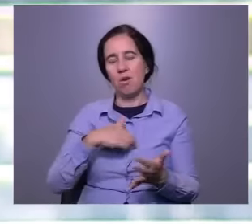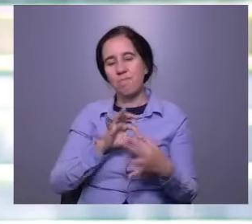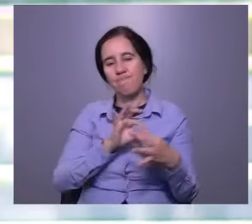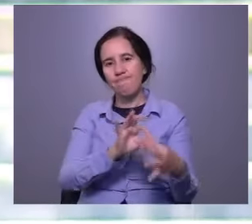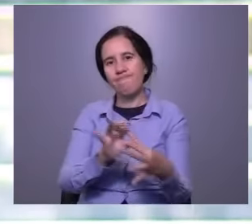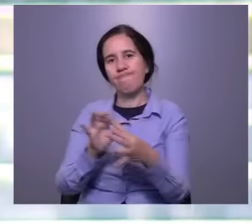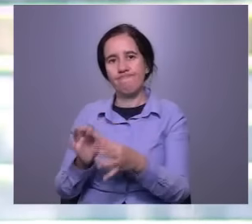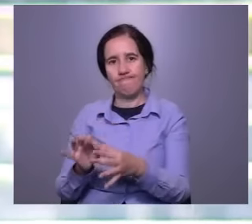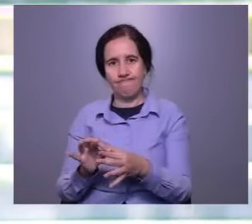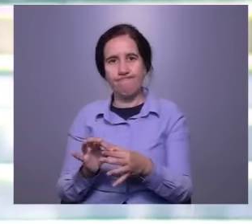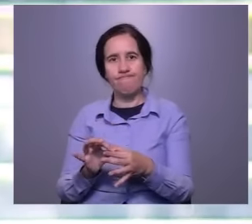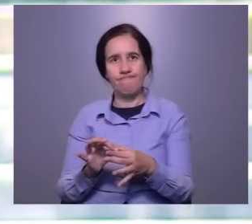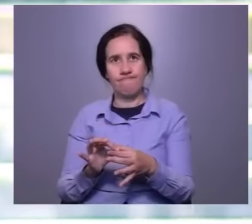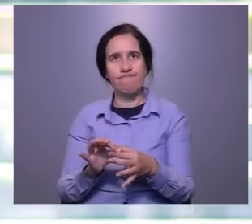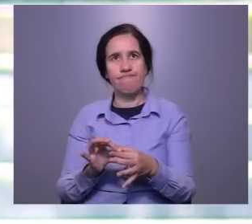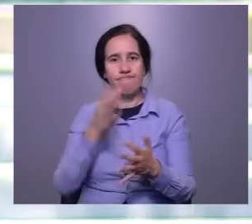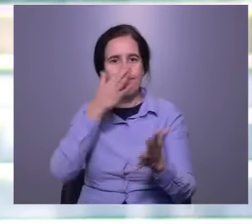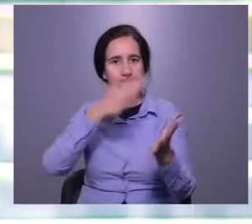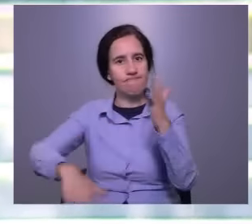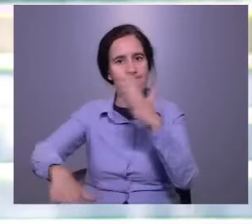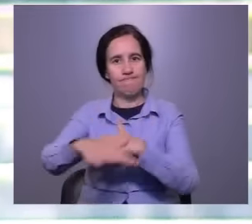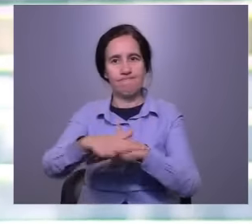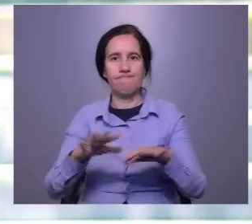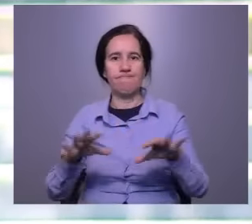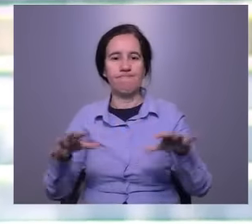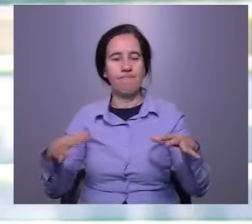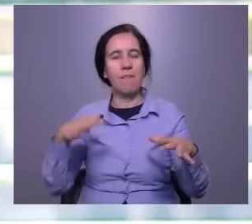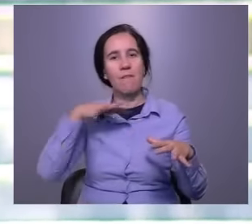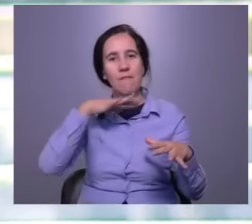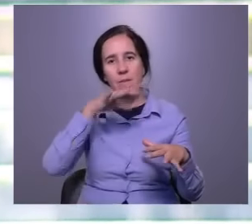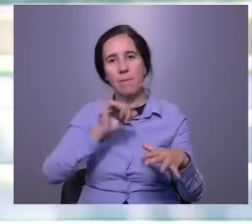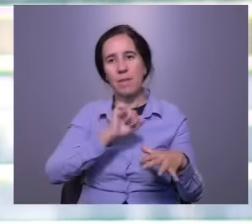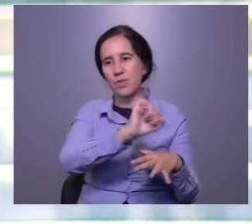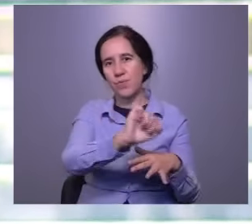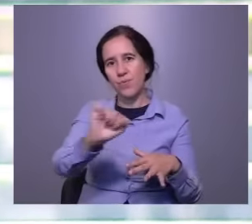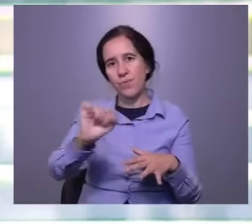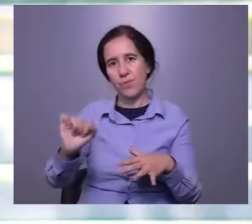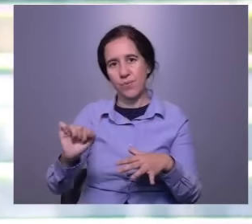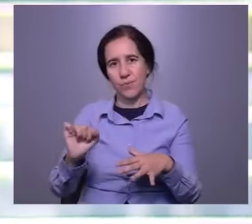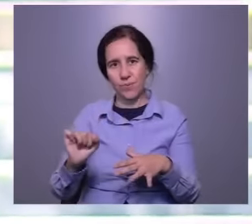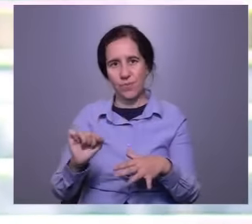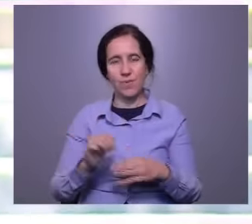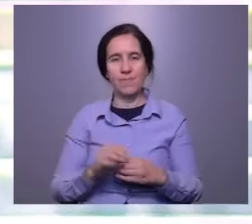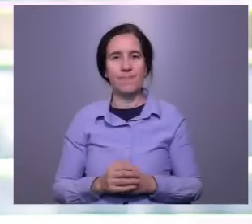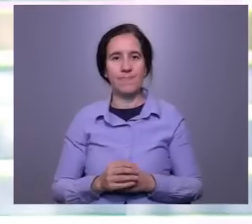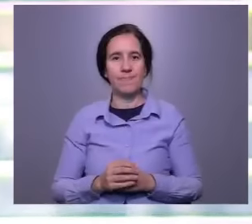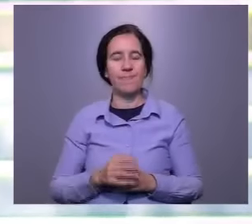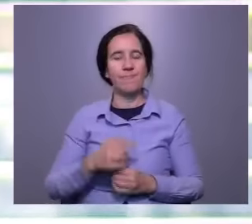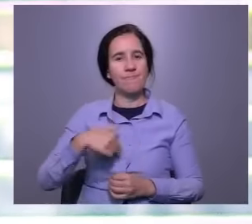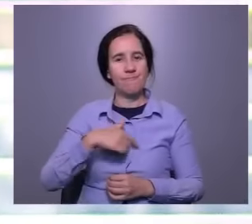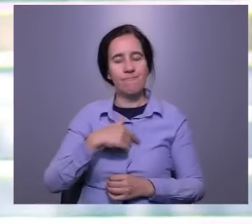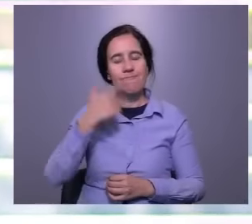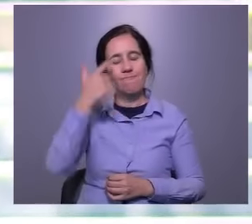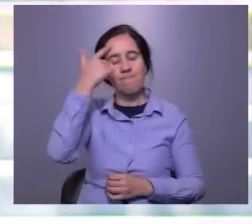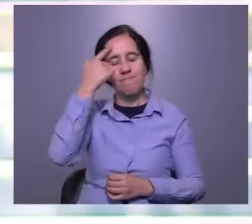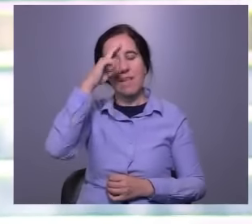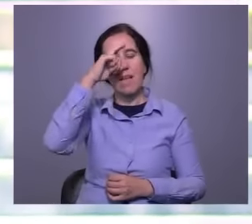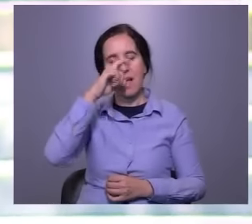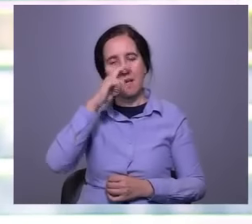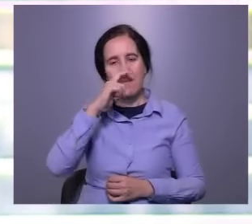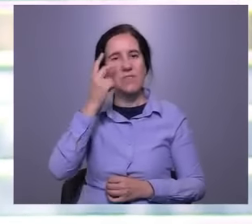humanos. Queremos ser força de elevação para o alto, para Deus.